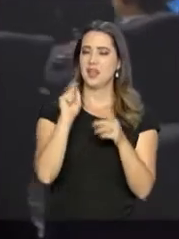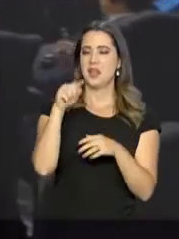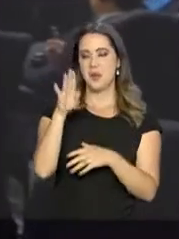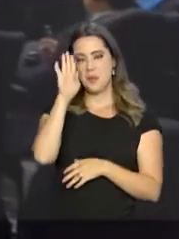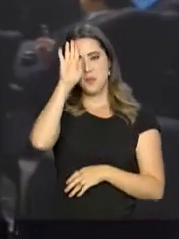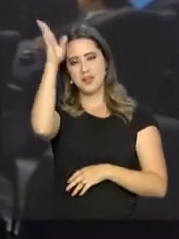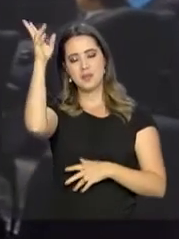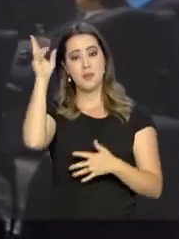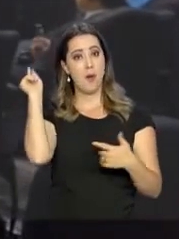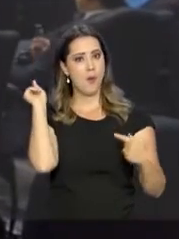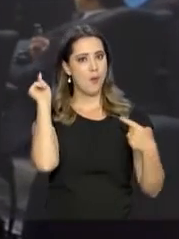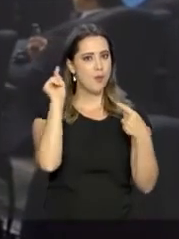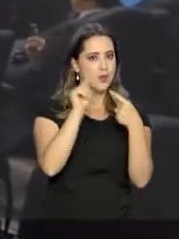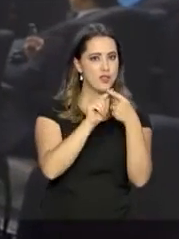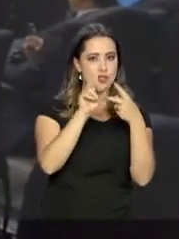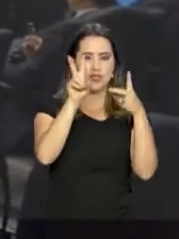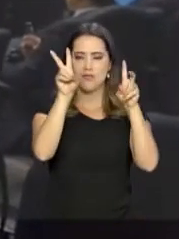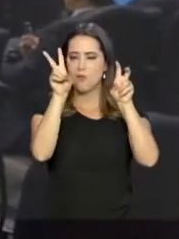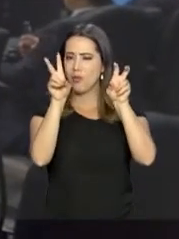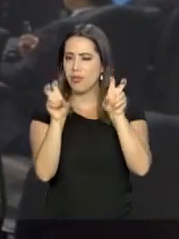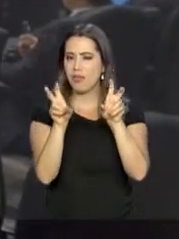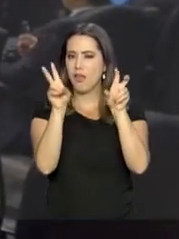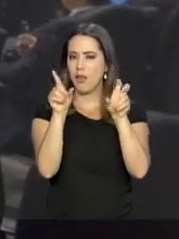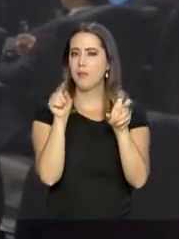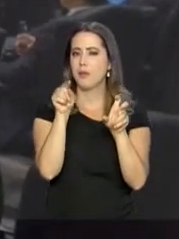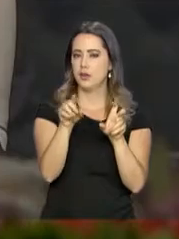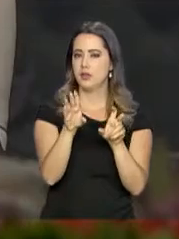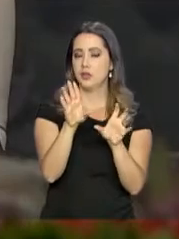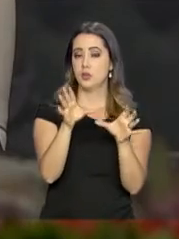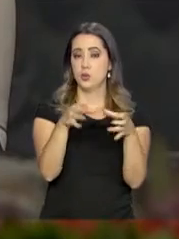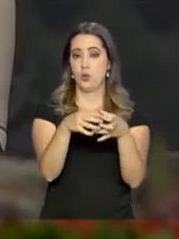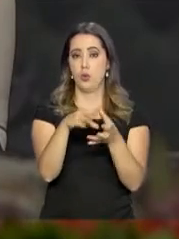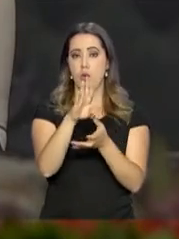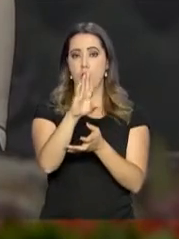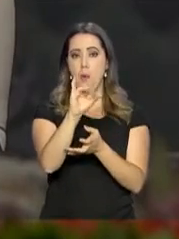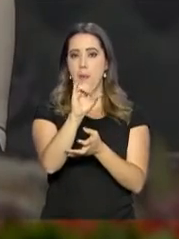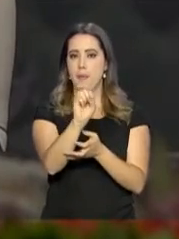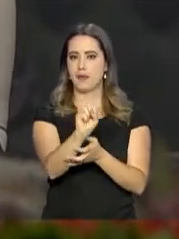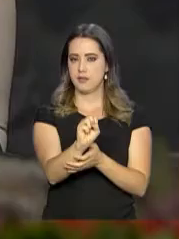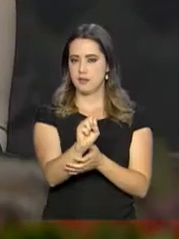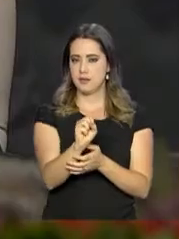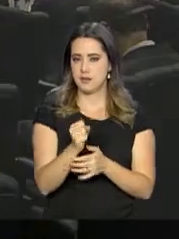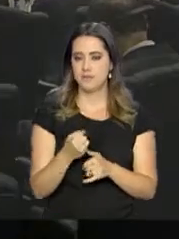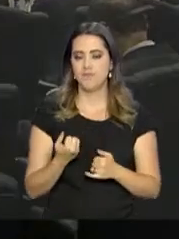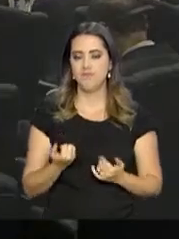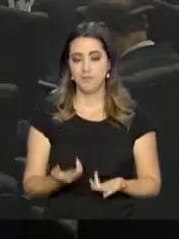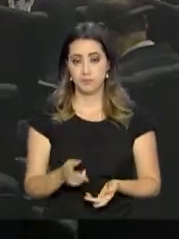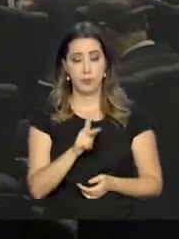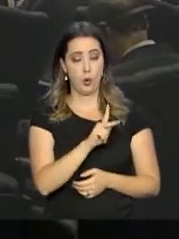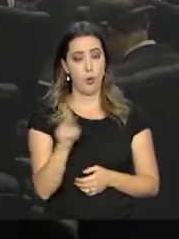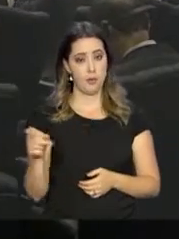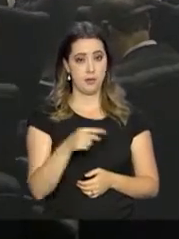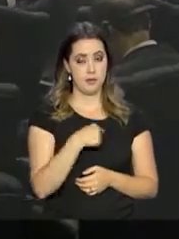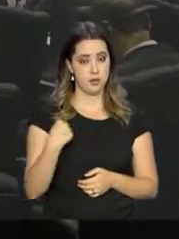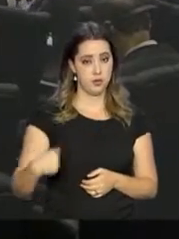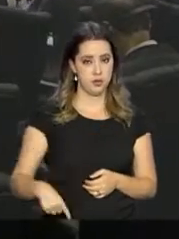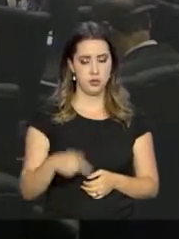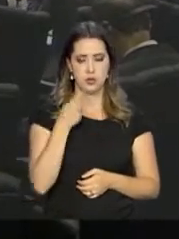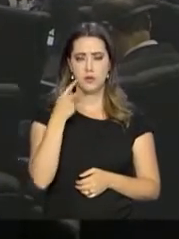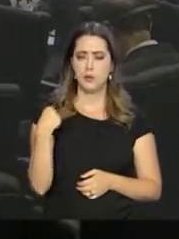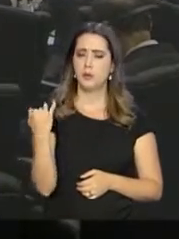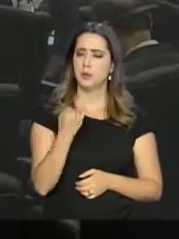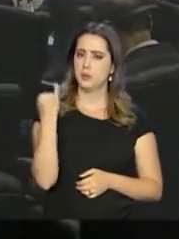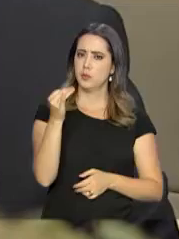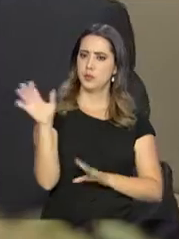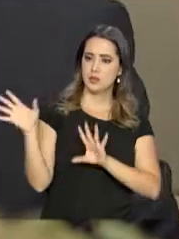edição da Cúpula de Chefes de Estado e de Governo do BRICS. O presidente da China, Xi Jinping, falou da importância da conexão entre